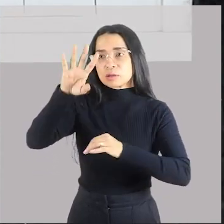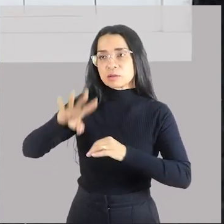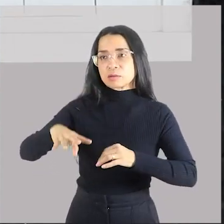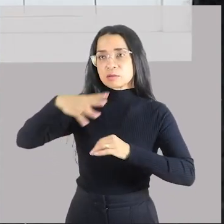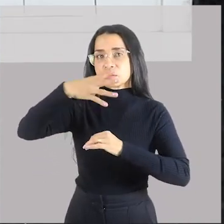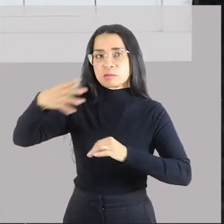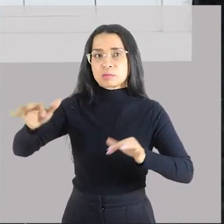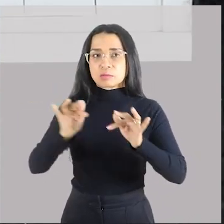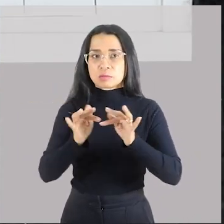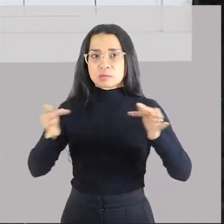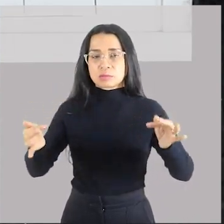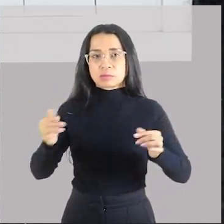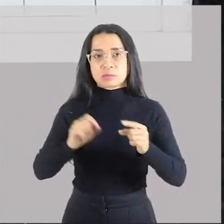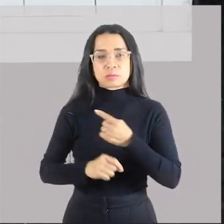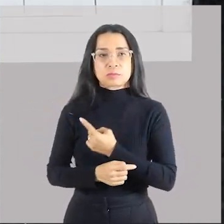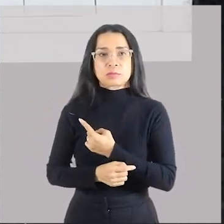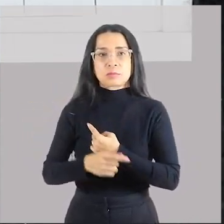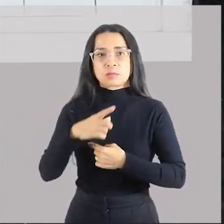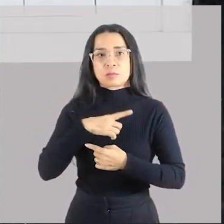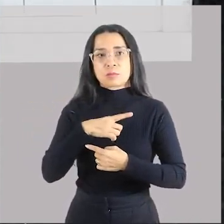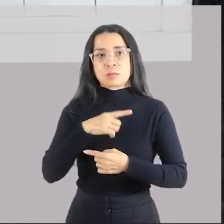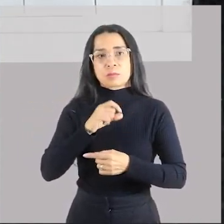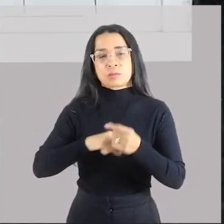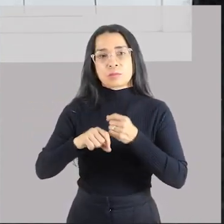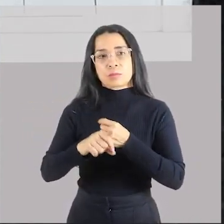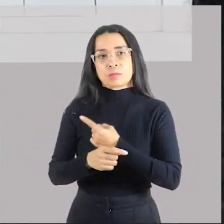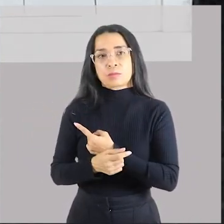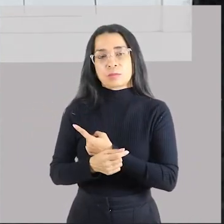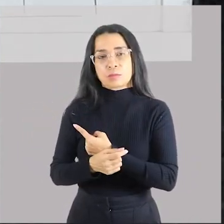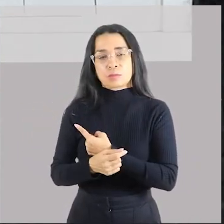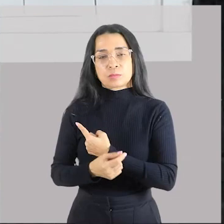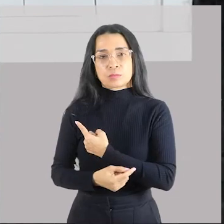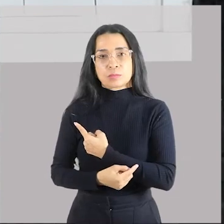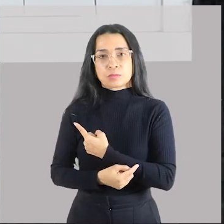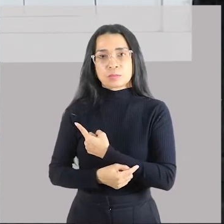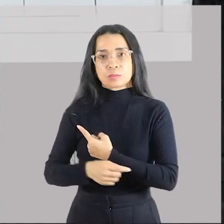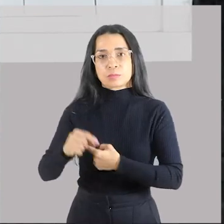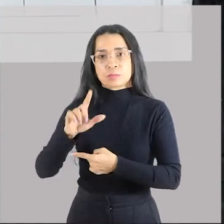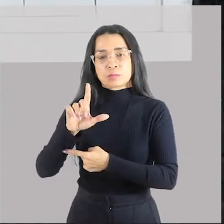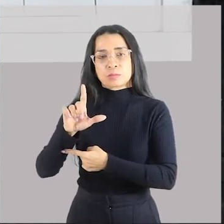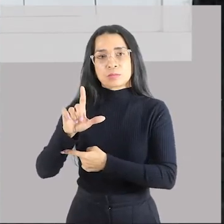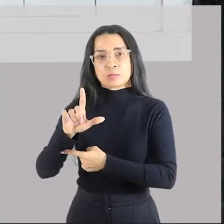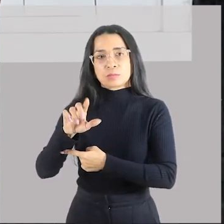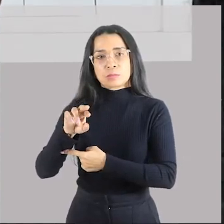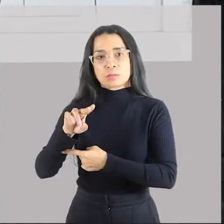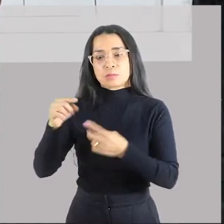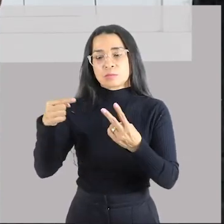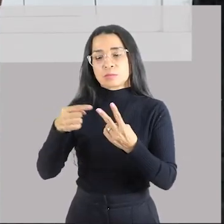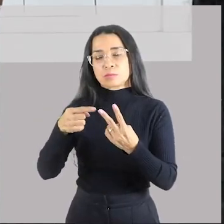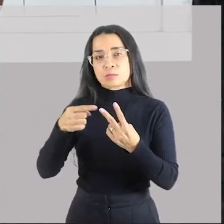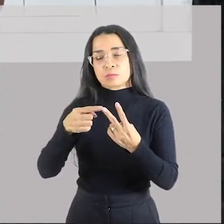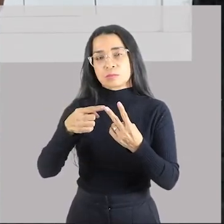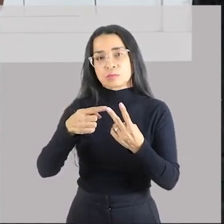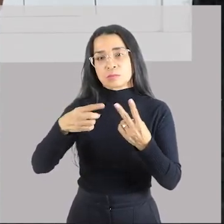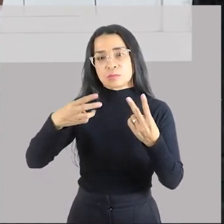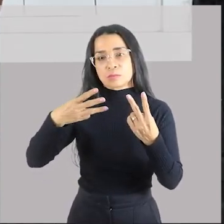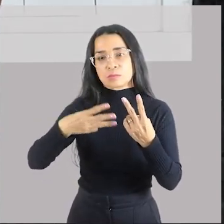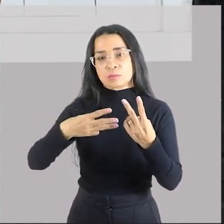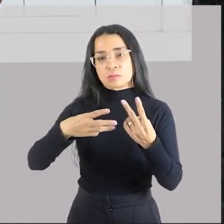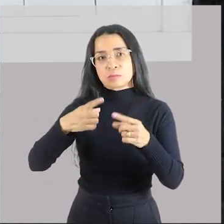Tá? No triângulo, nós temos que o lado é igual a raiz de 3 vezes o